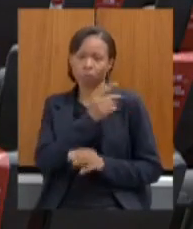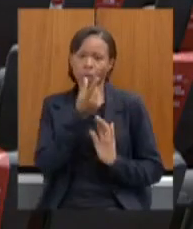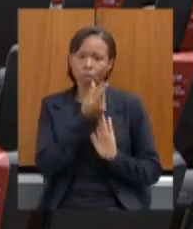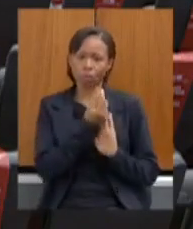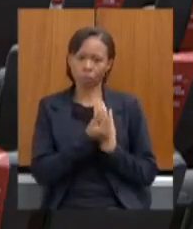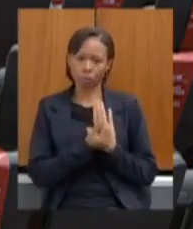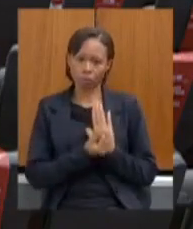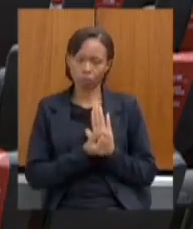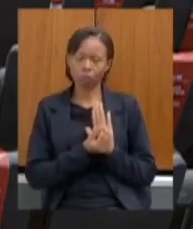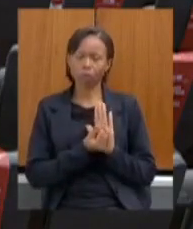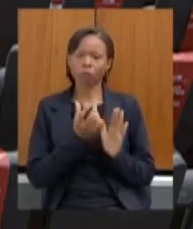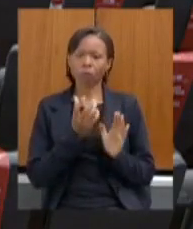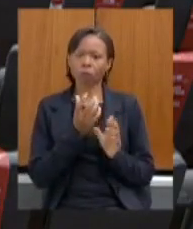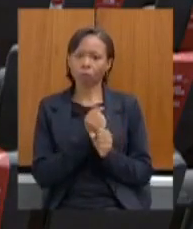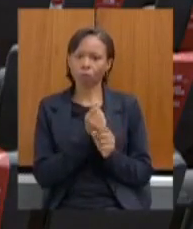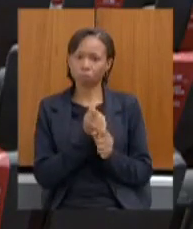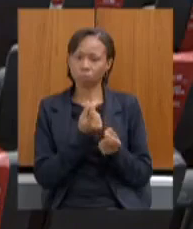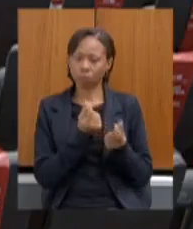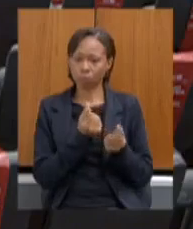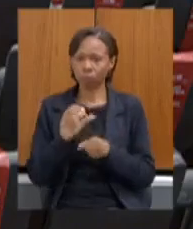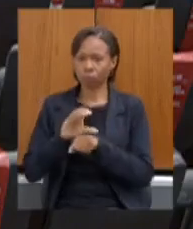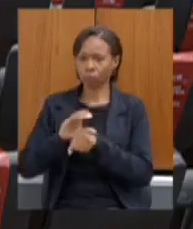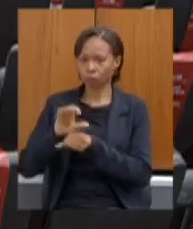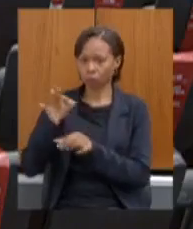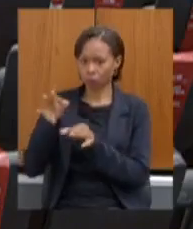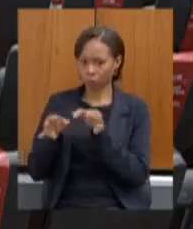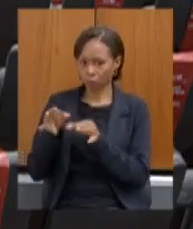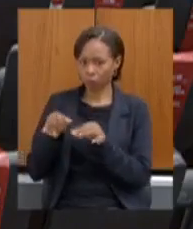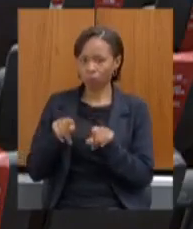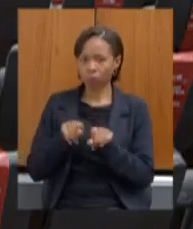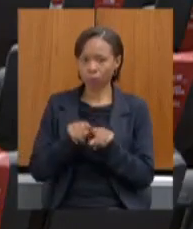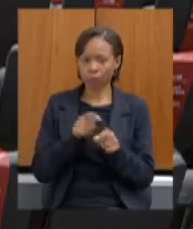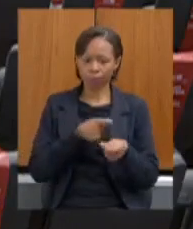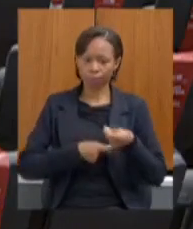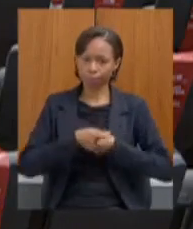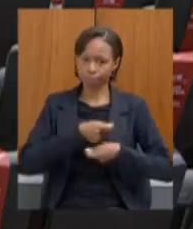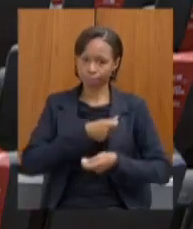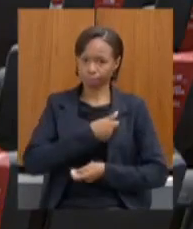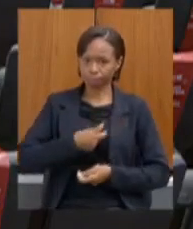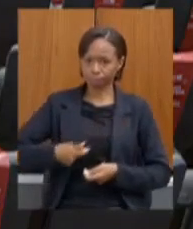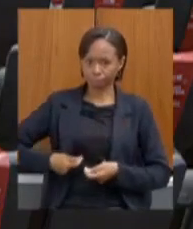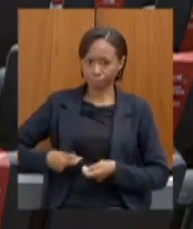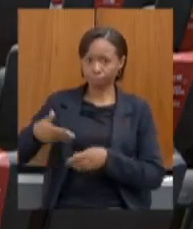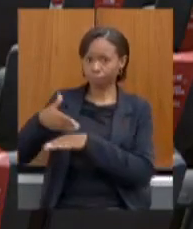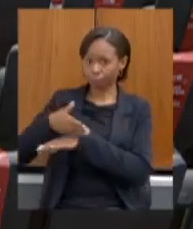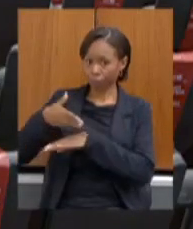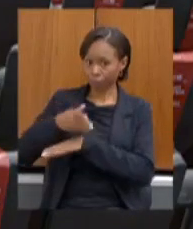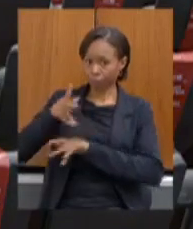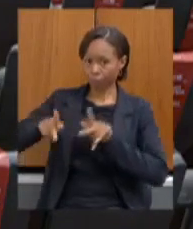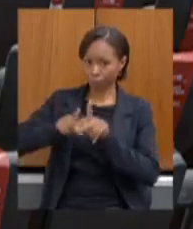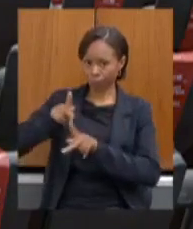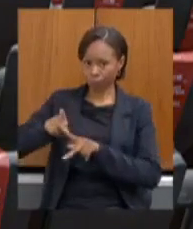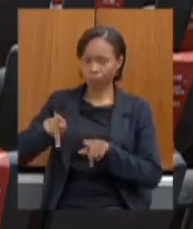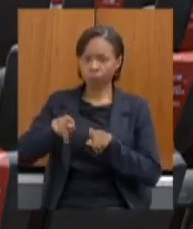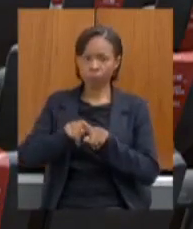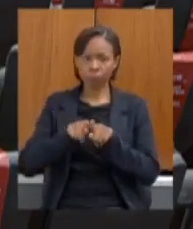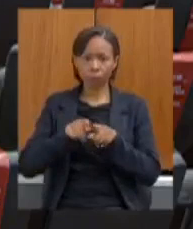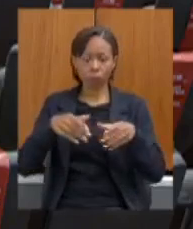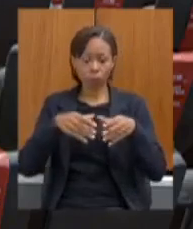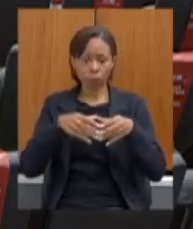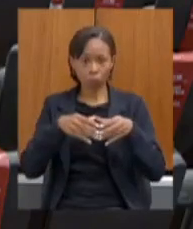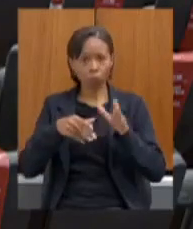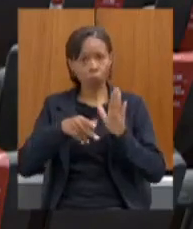e orçamentária, Constituição e Justiça, Administração Pública, Participação Popular e também a Comissão de Redação.